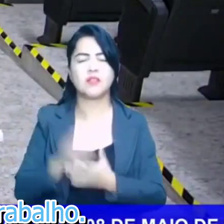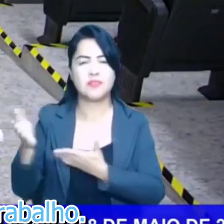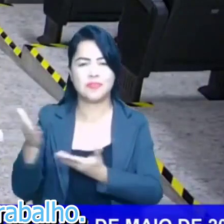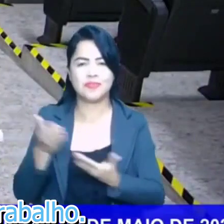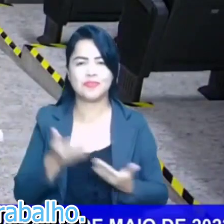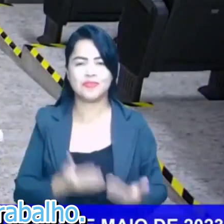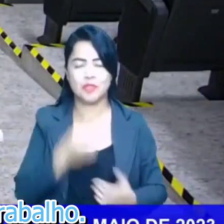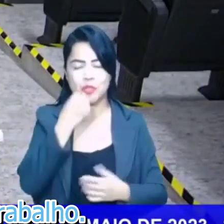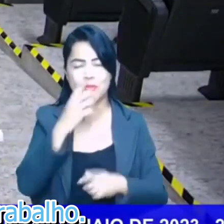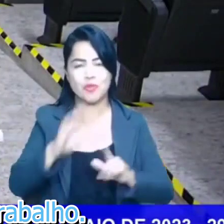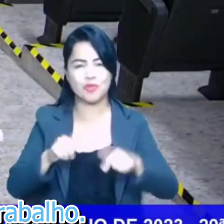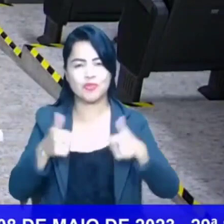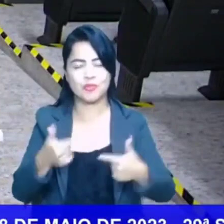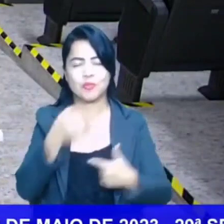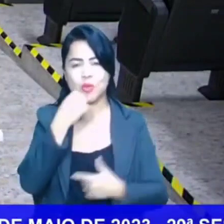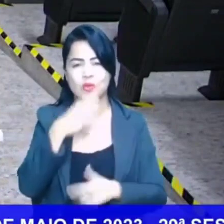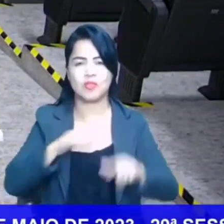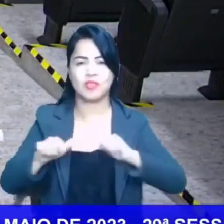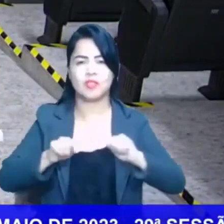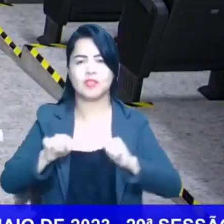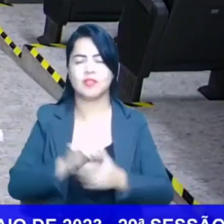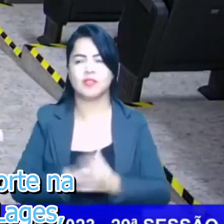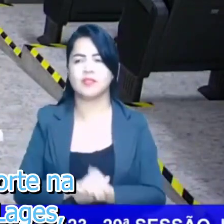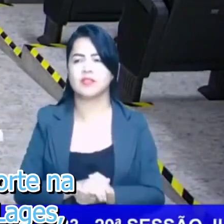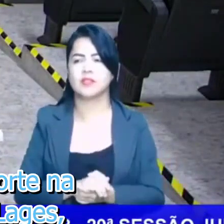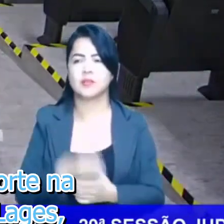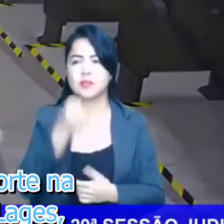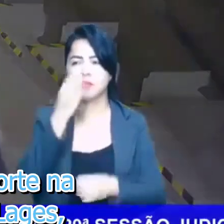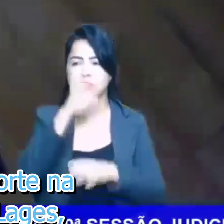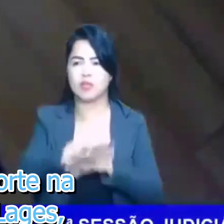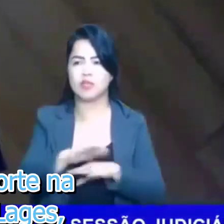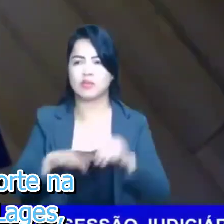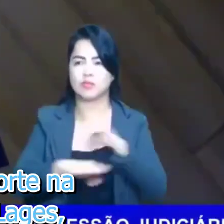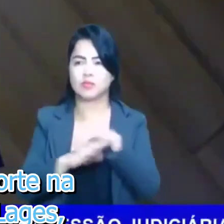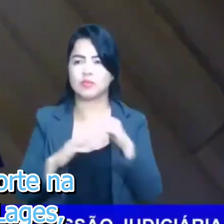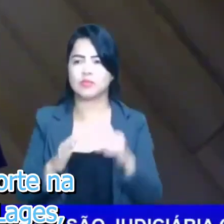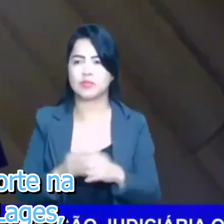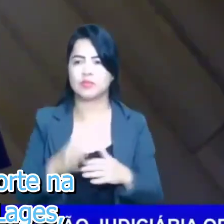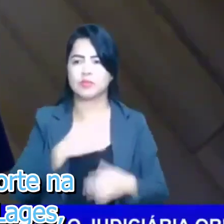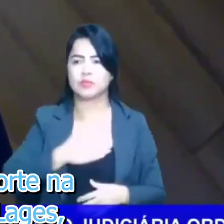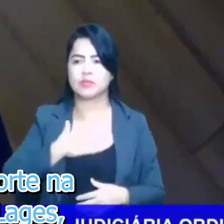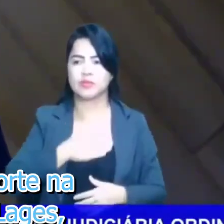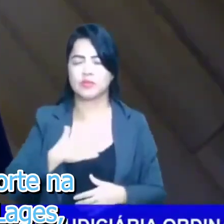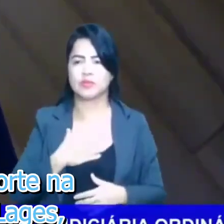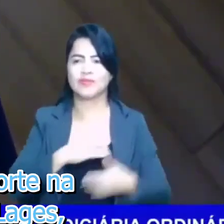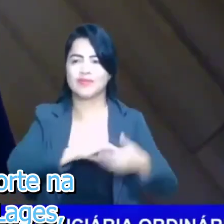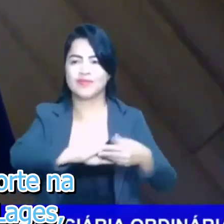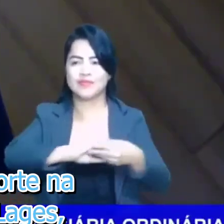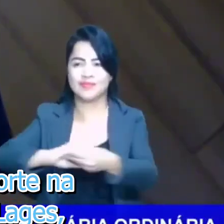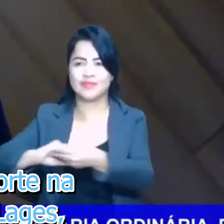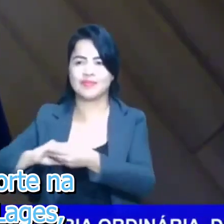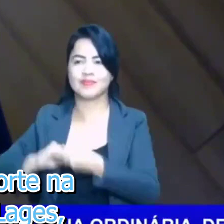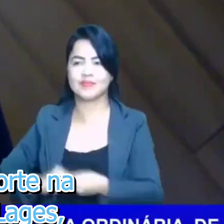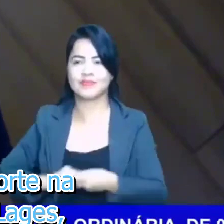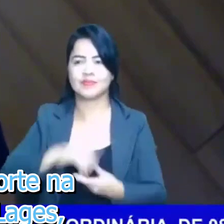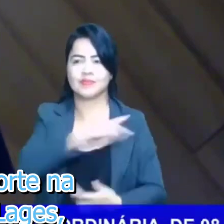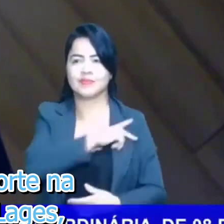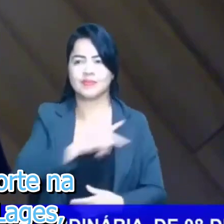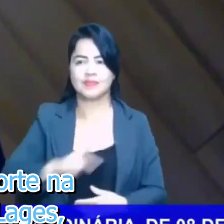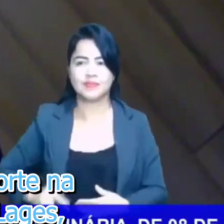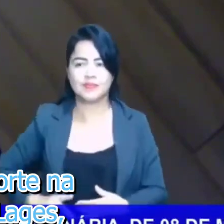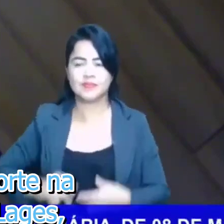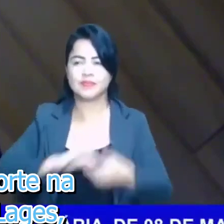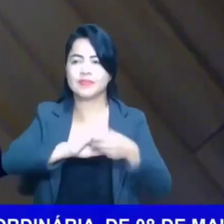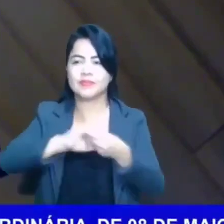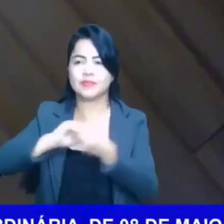do desembargador Orlando Vasconcelos, a doutora Rafaela. Boa tarde a todos. Gostaria de imagem doutora Rafaela, à sua frente um microfone